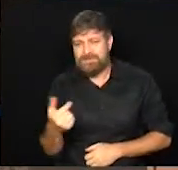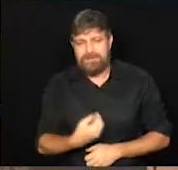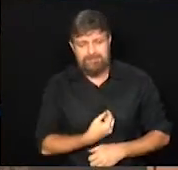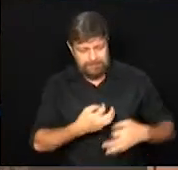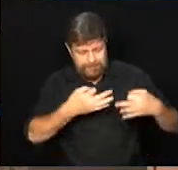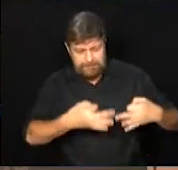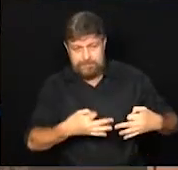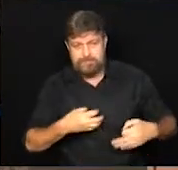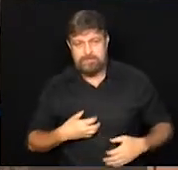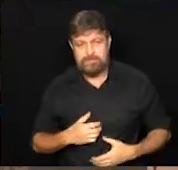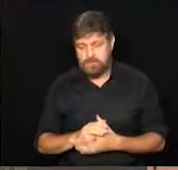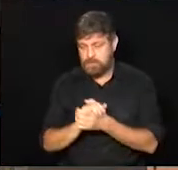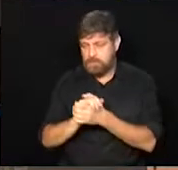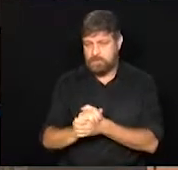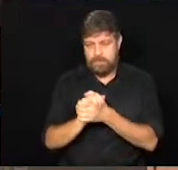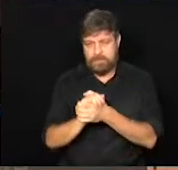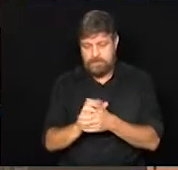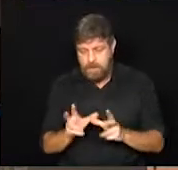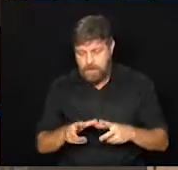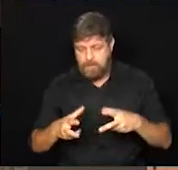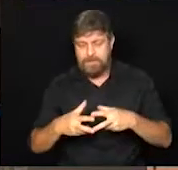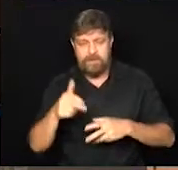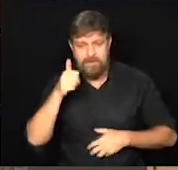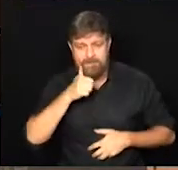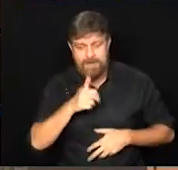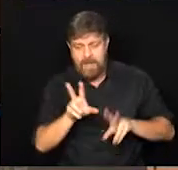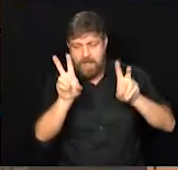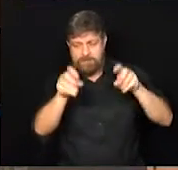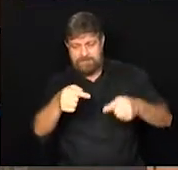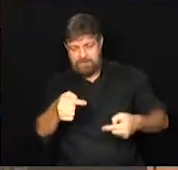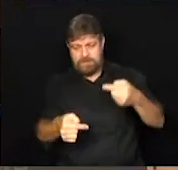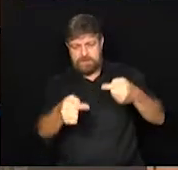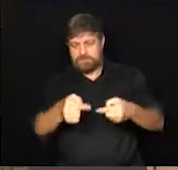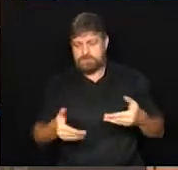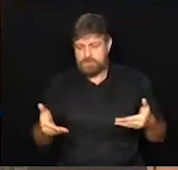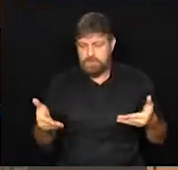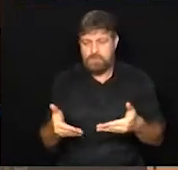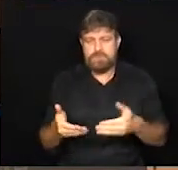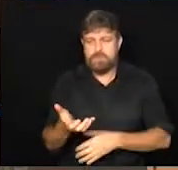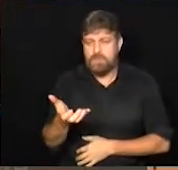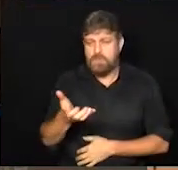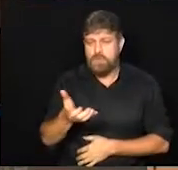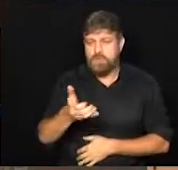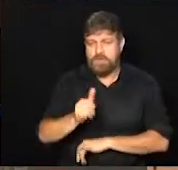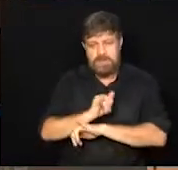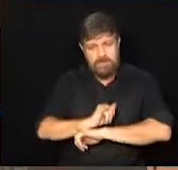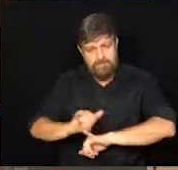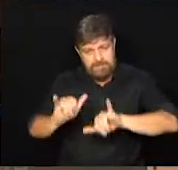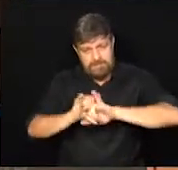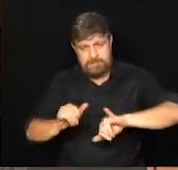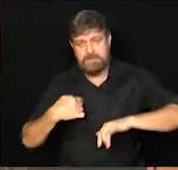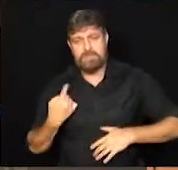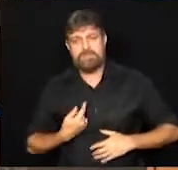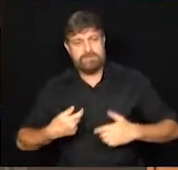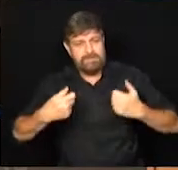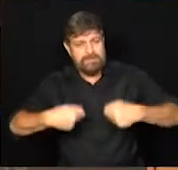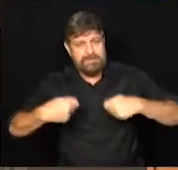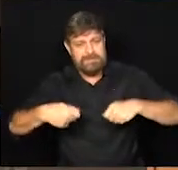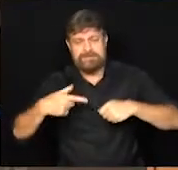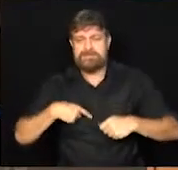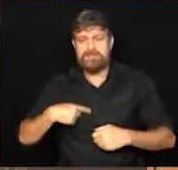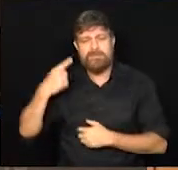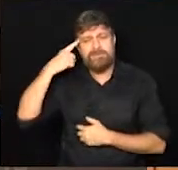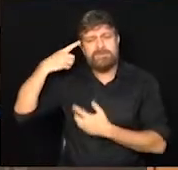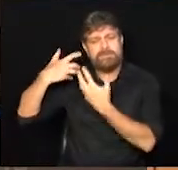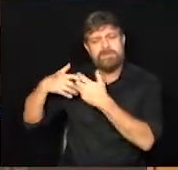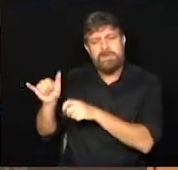dessa comissão por trazer essa temática tão importante para a gente discutir aqui hoje, dizer que a gente precisa ainda discutir muito de como que a gente